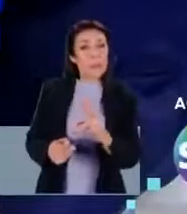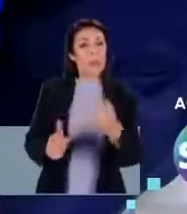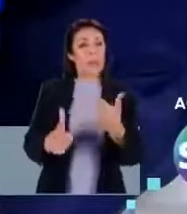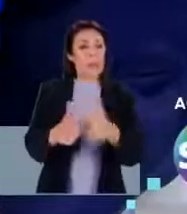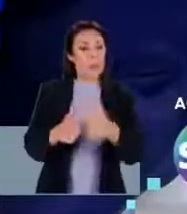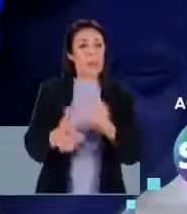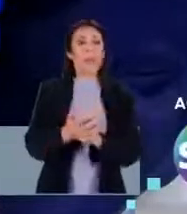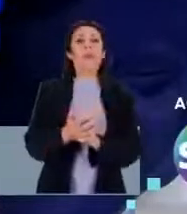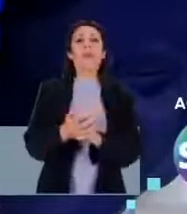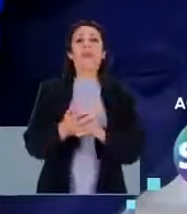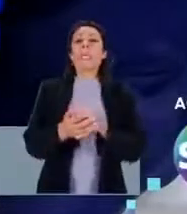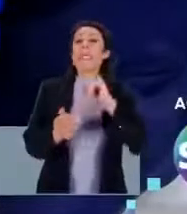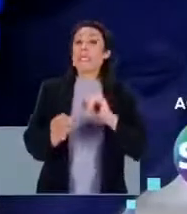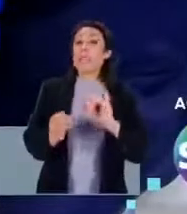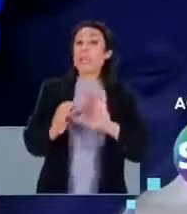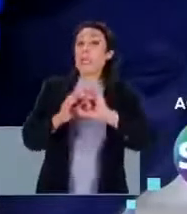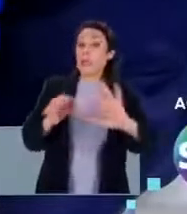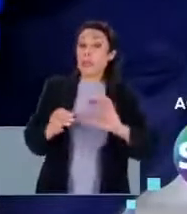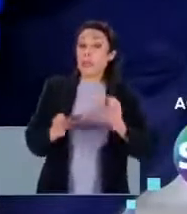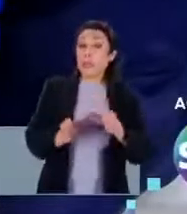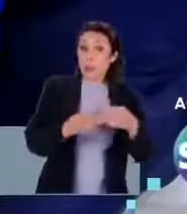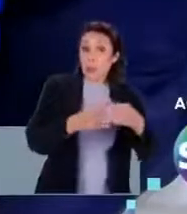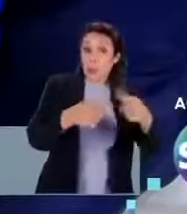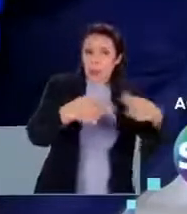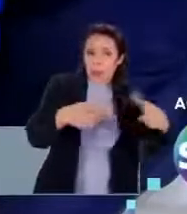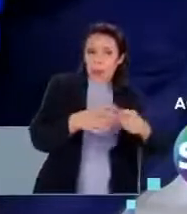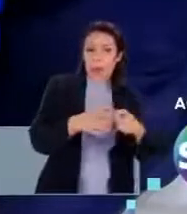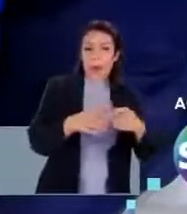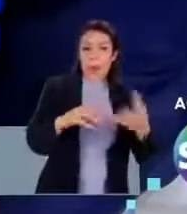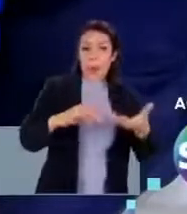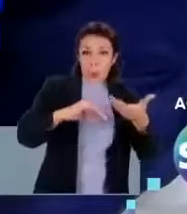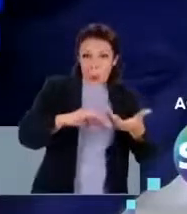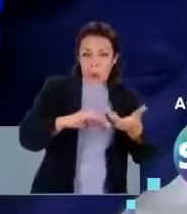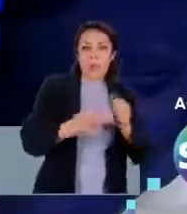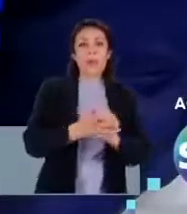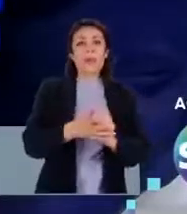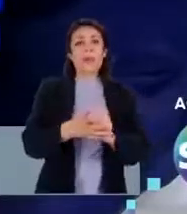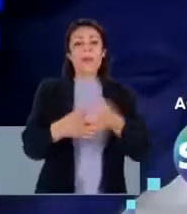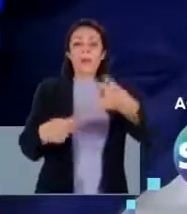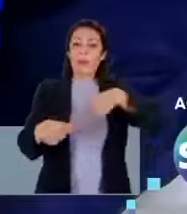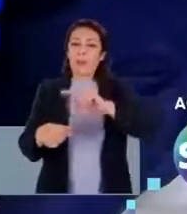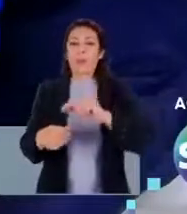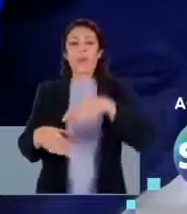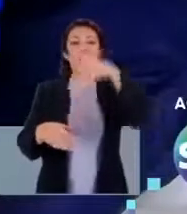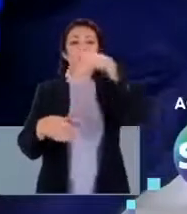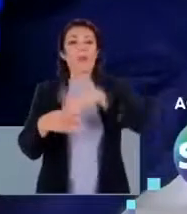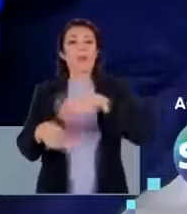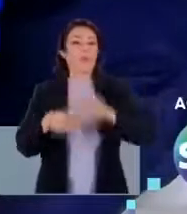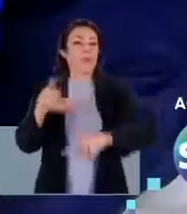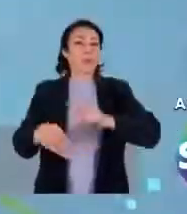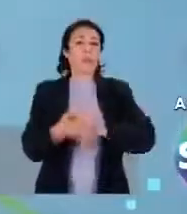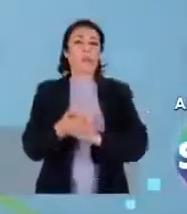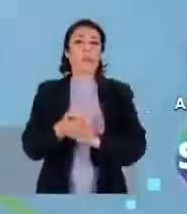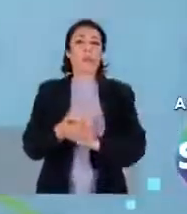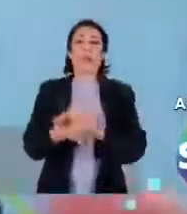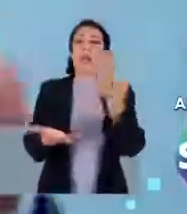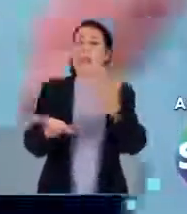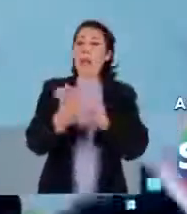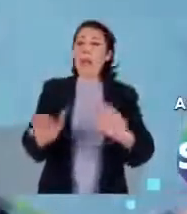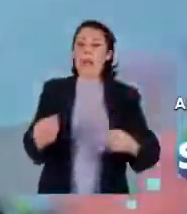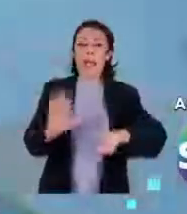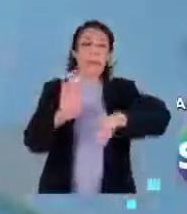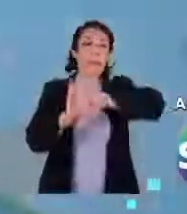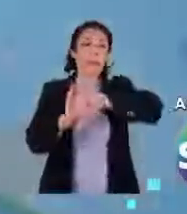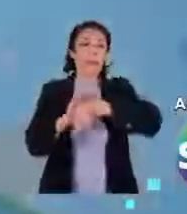impasse com autorização da maioria simples do congresso eu mando isso a voto popular direto aí eu não me vendo mais e encerra a crise política